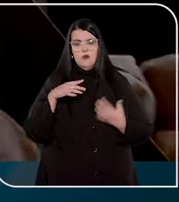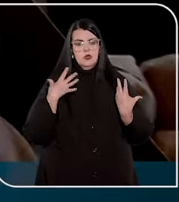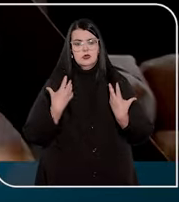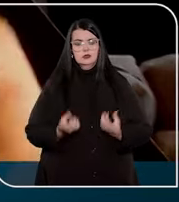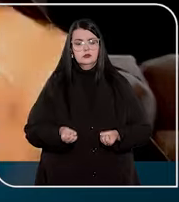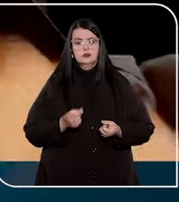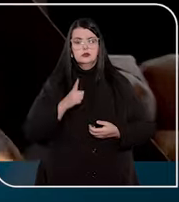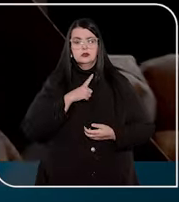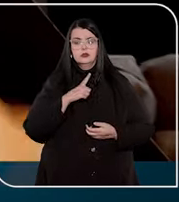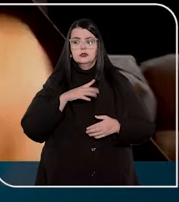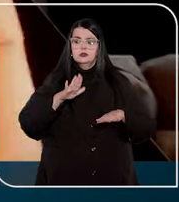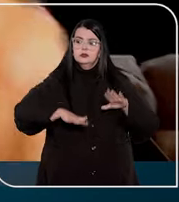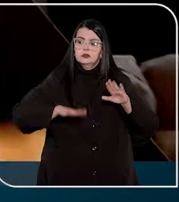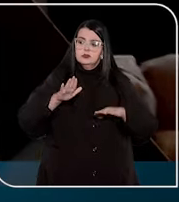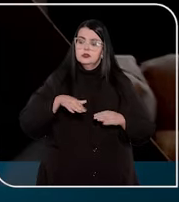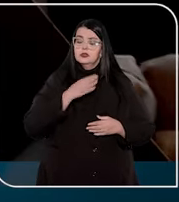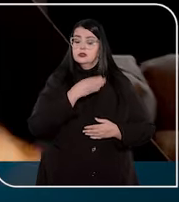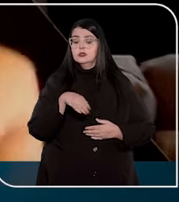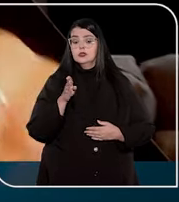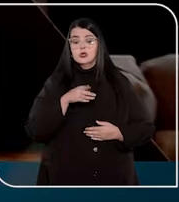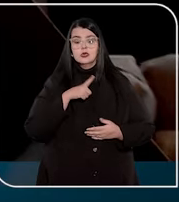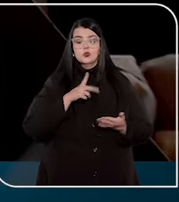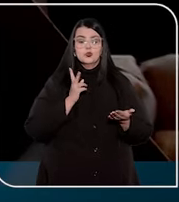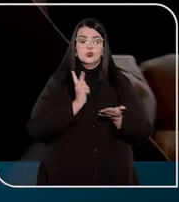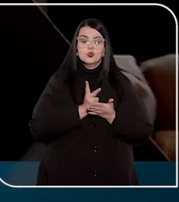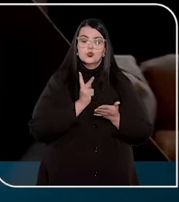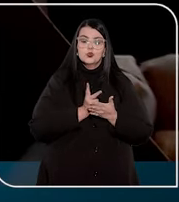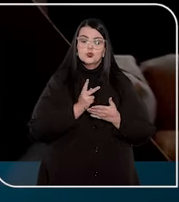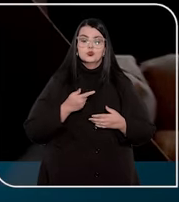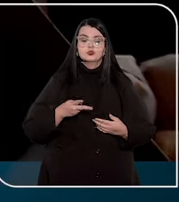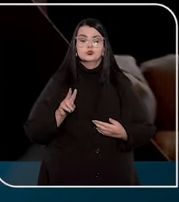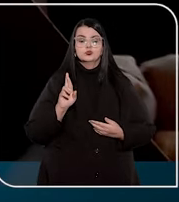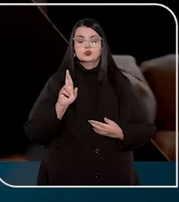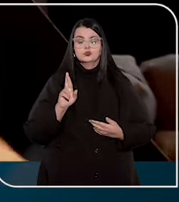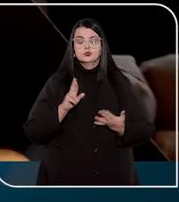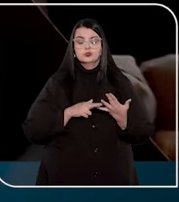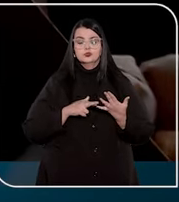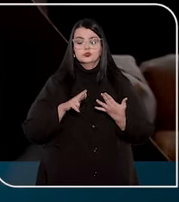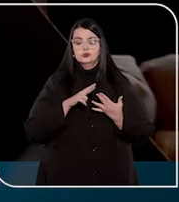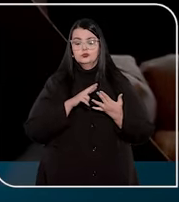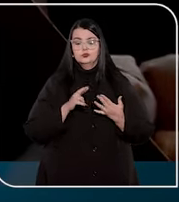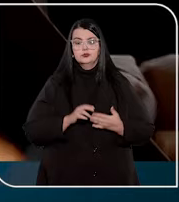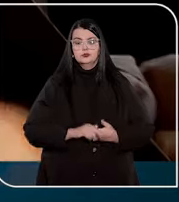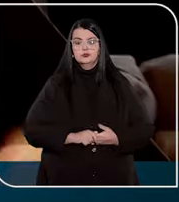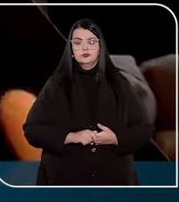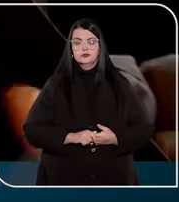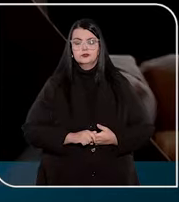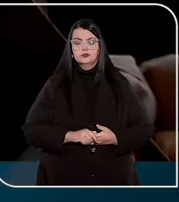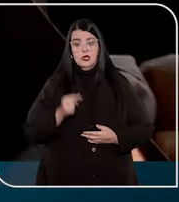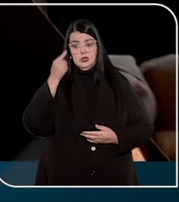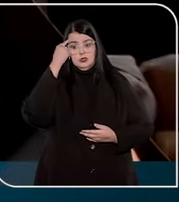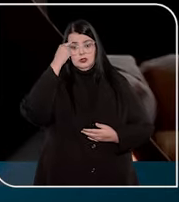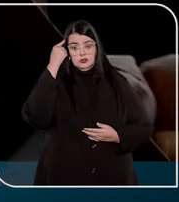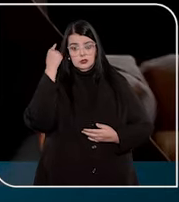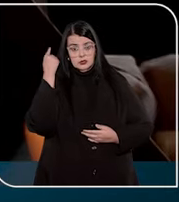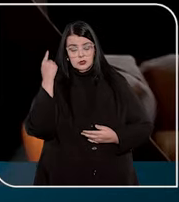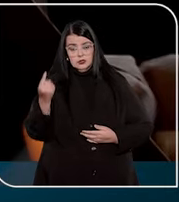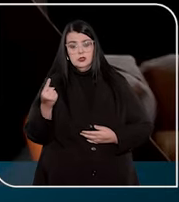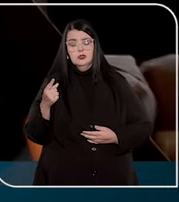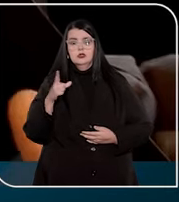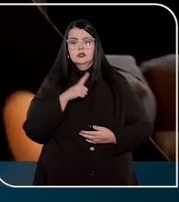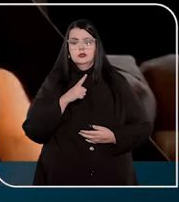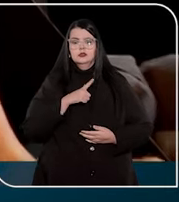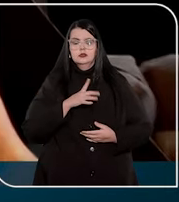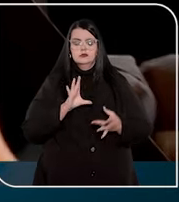não. Deve ter negado o seguimento ao recurso. E a ideia dessa sistemática da